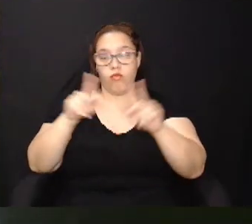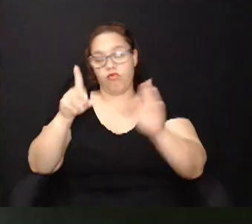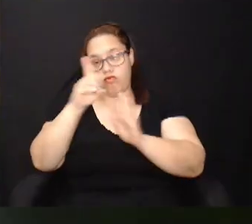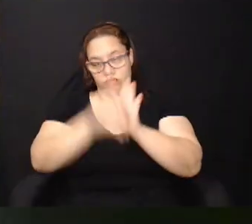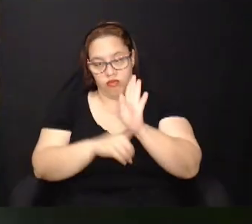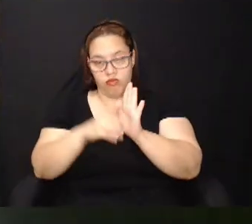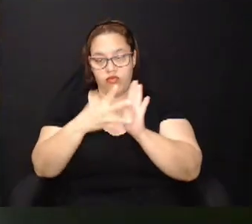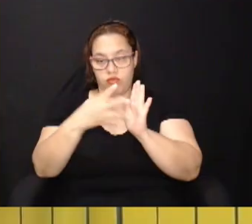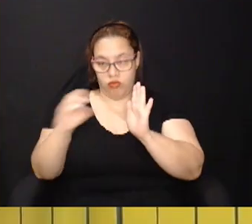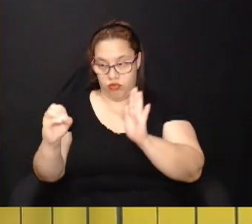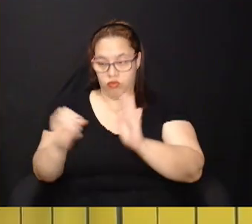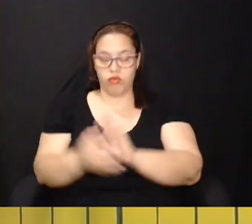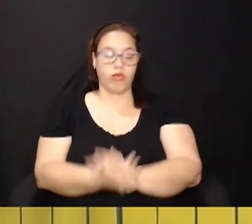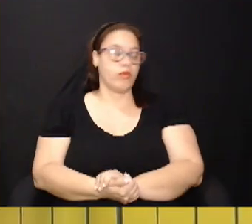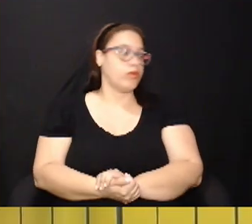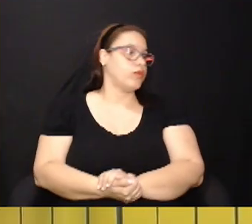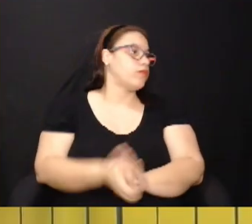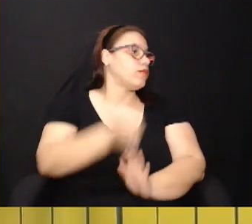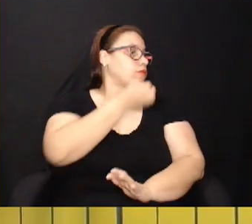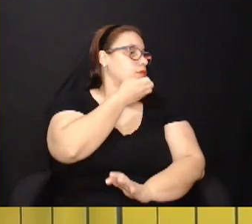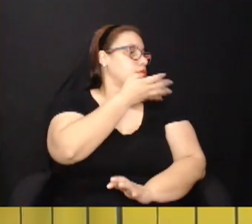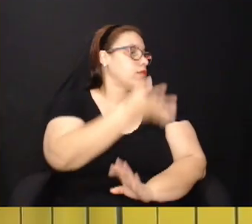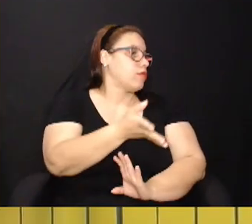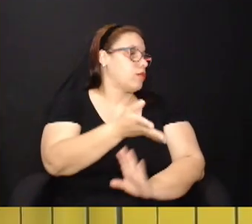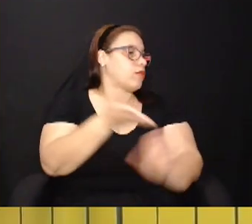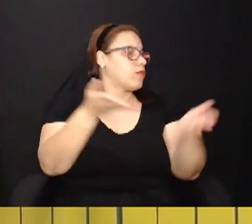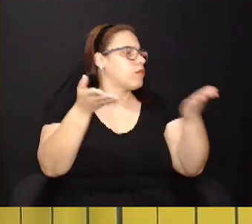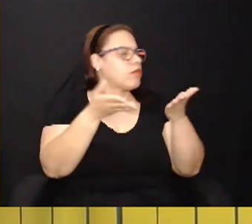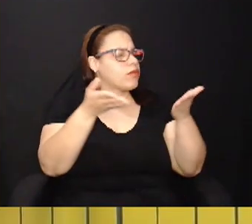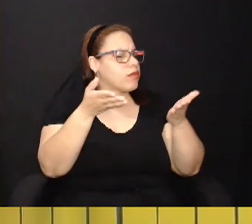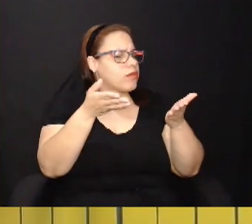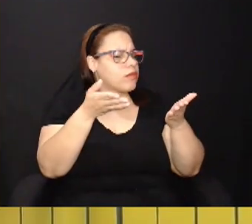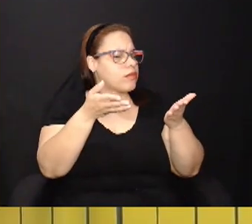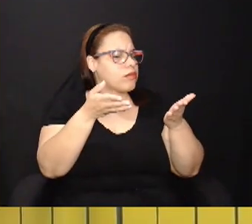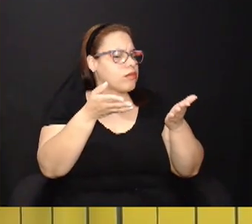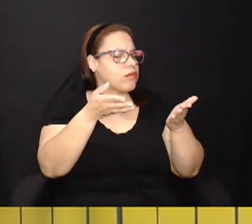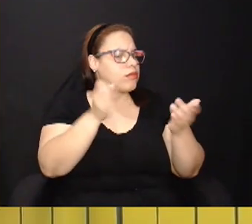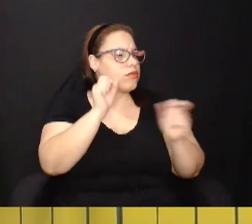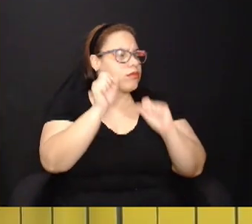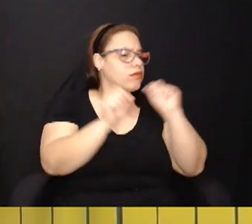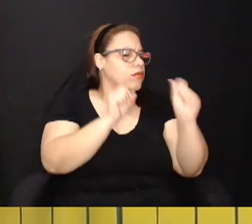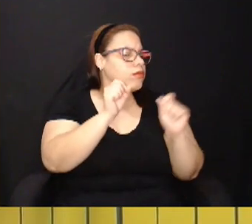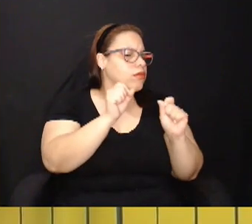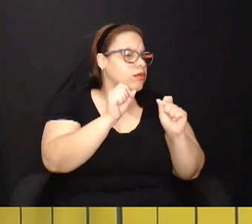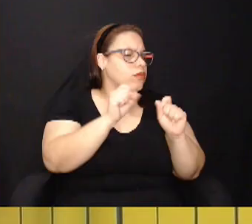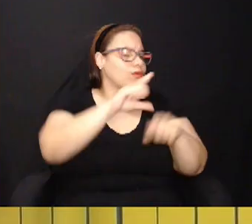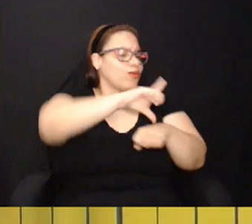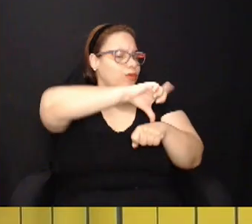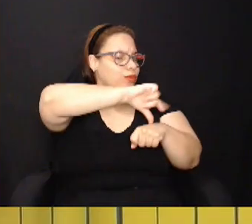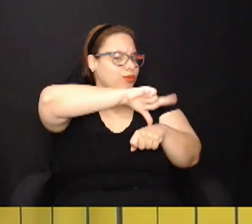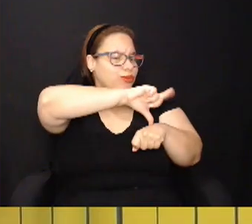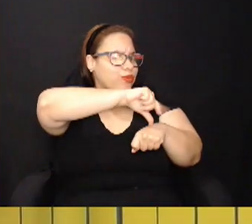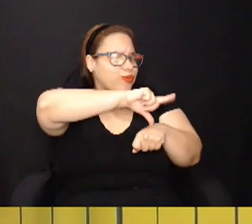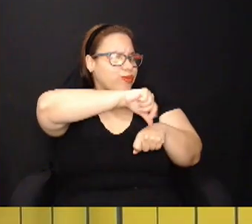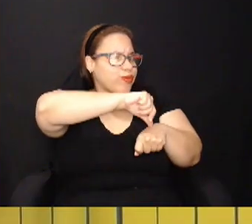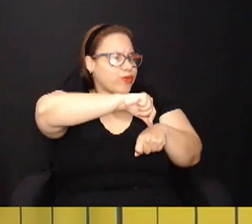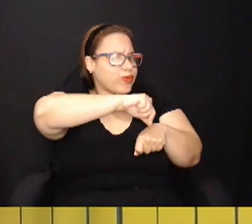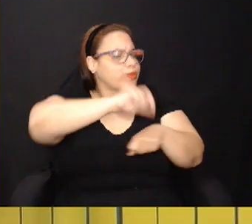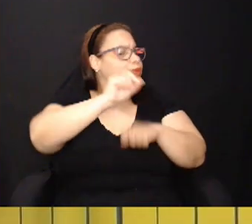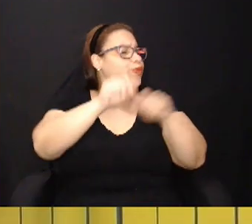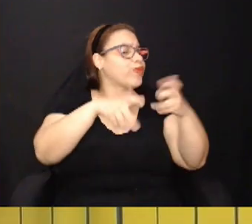400. Muito bem. Agora, no caso de atraso, né, que isso